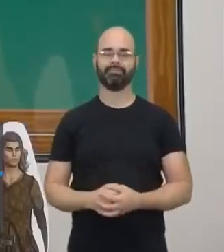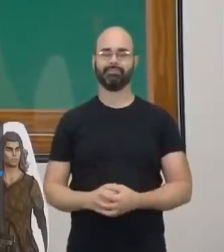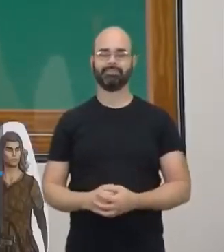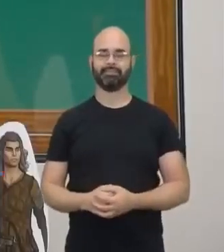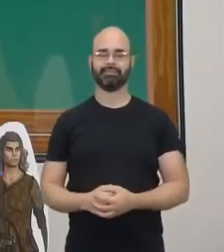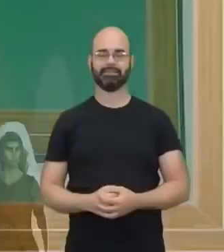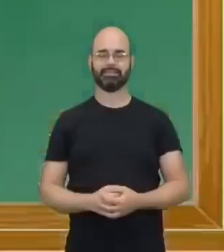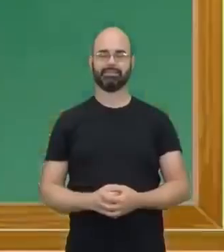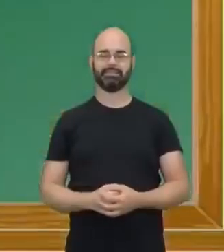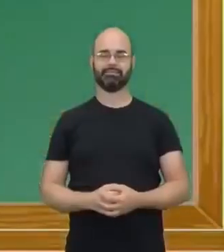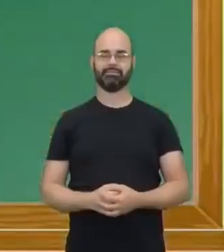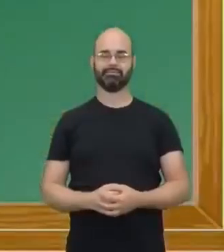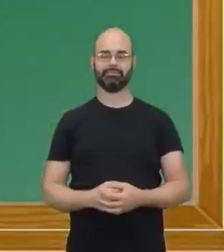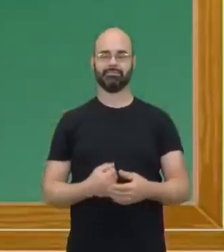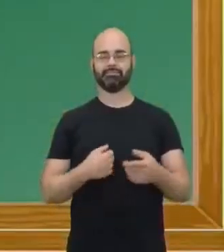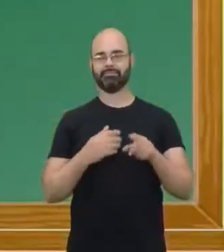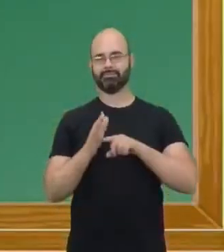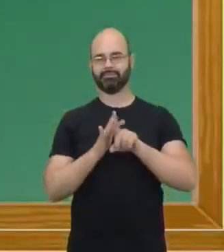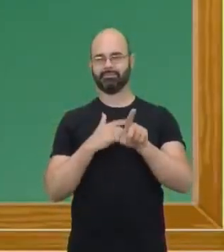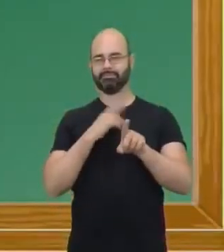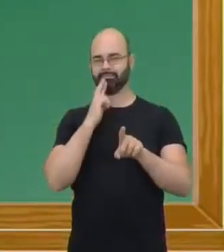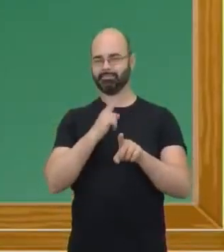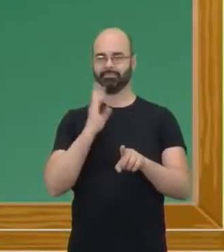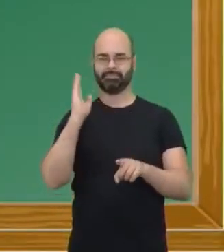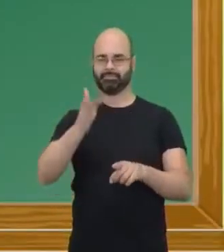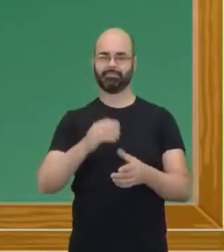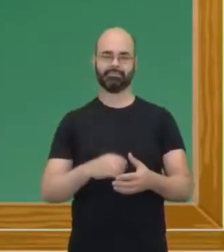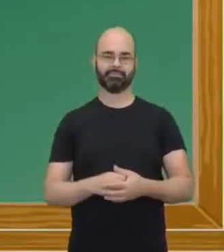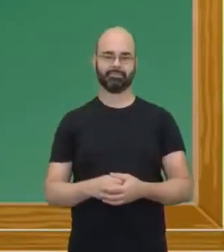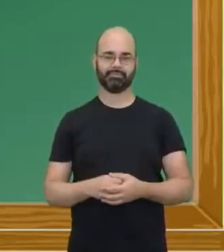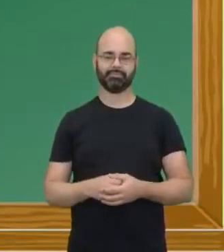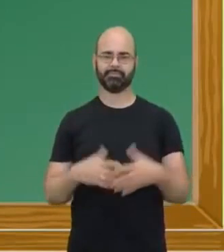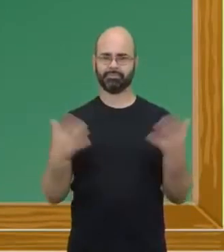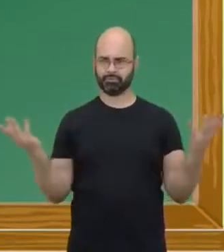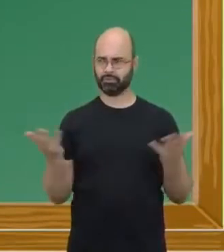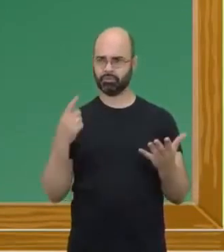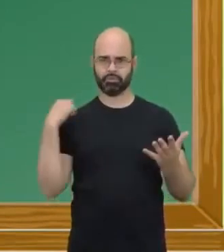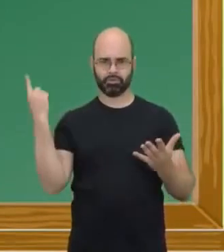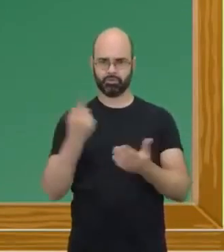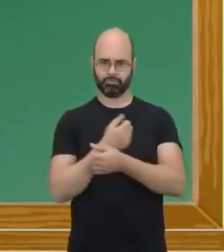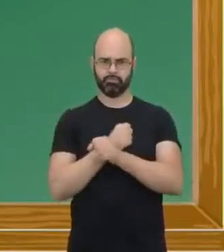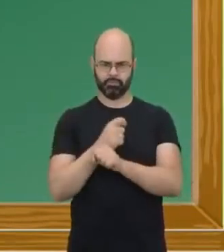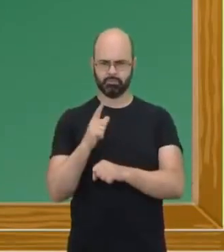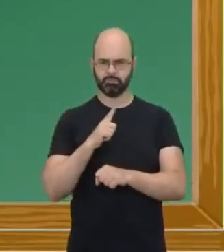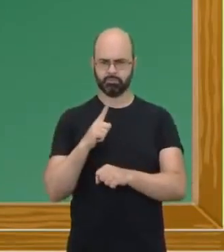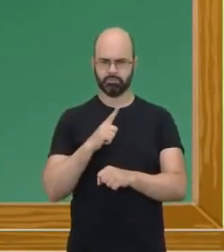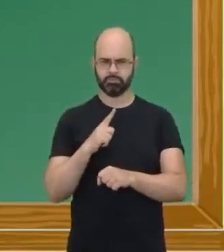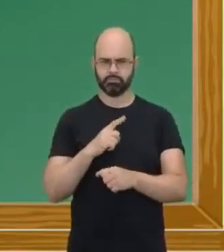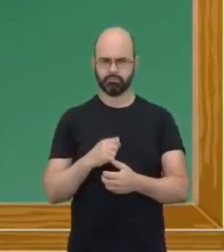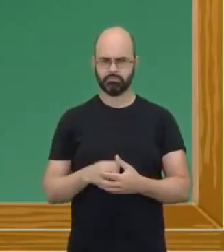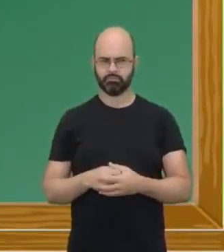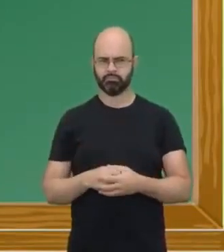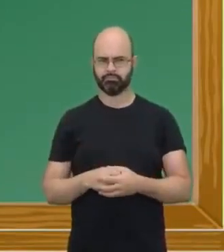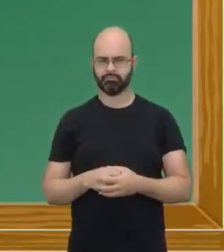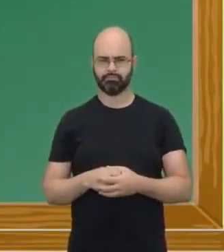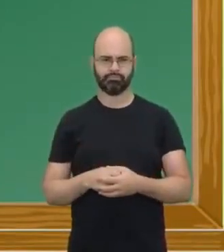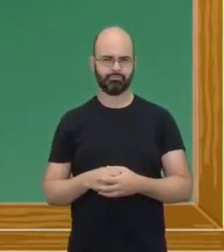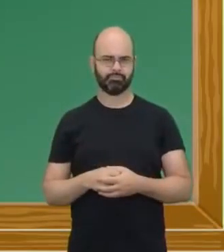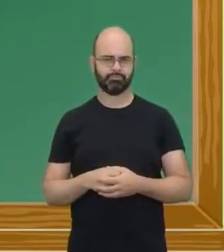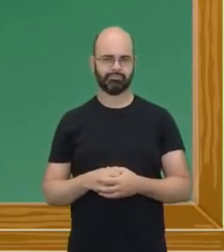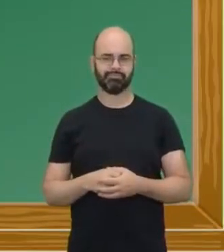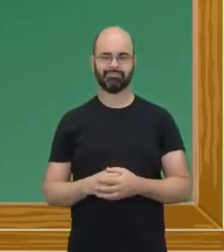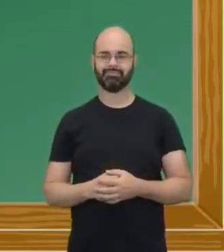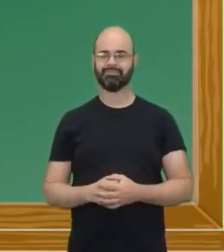eu coloquei uma questão, já vou respondendo também. Atualmente existe escravidão? Hoje em dia existe escravidão? Então, assim, na atualidade,